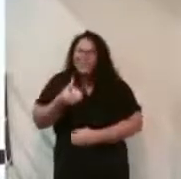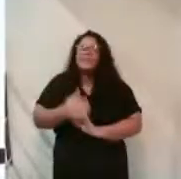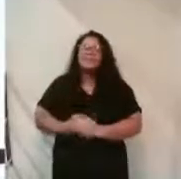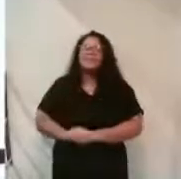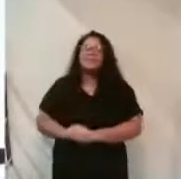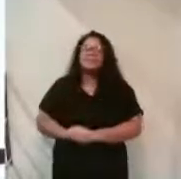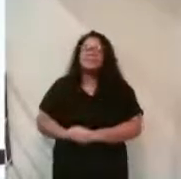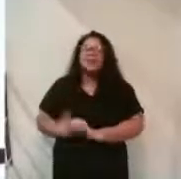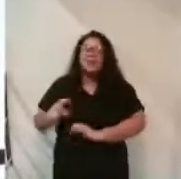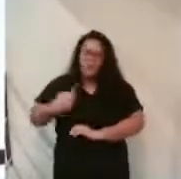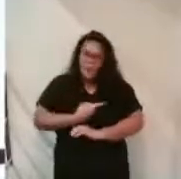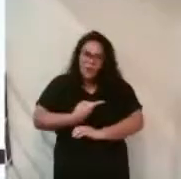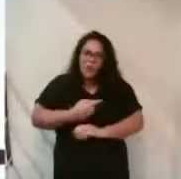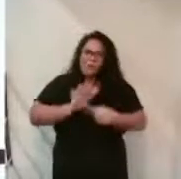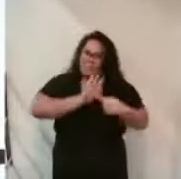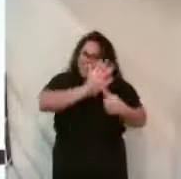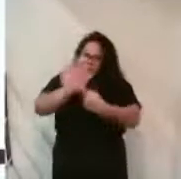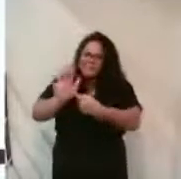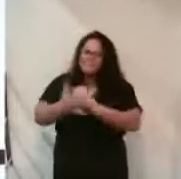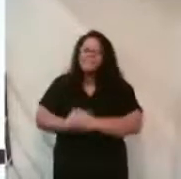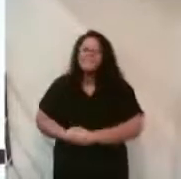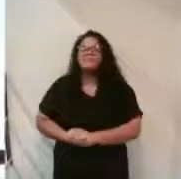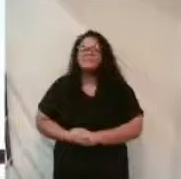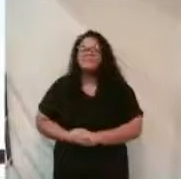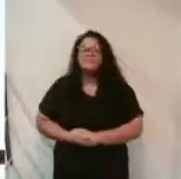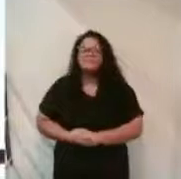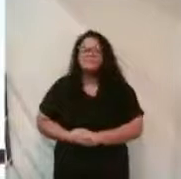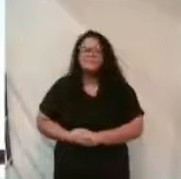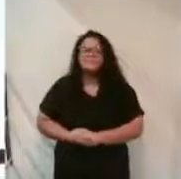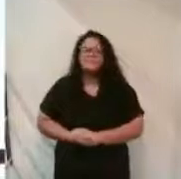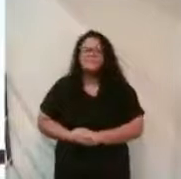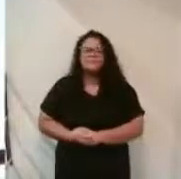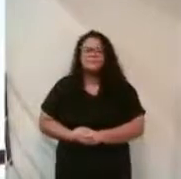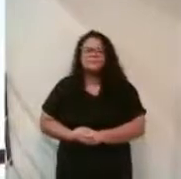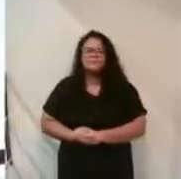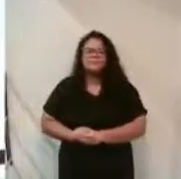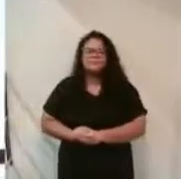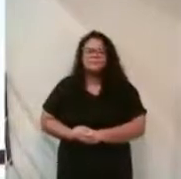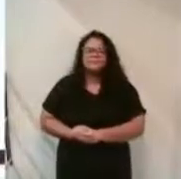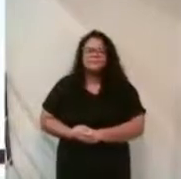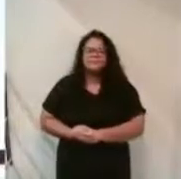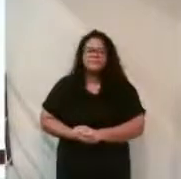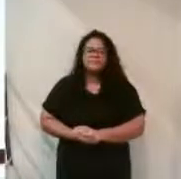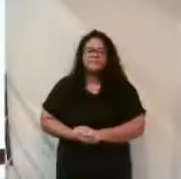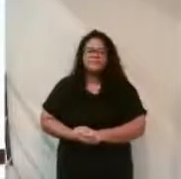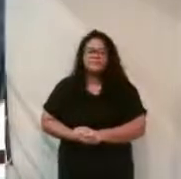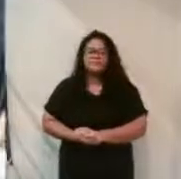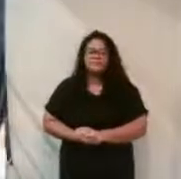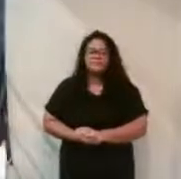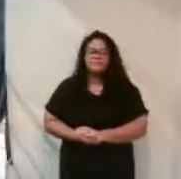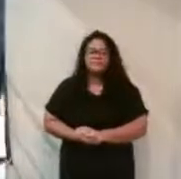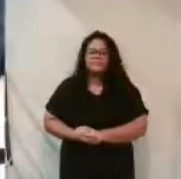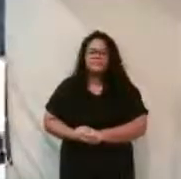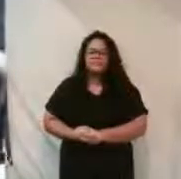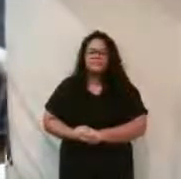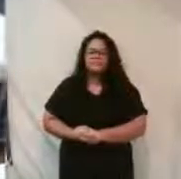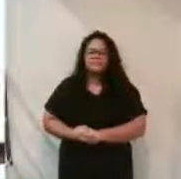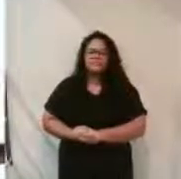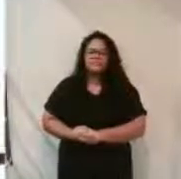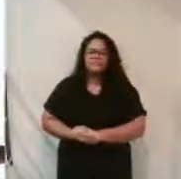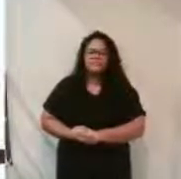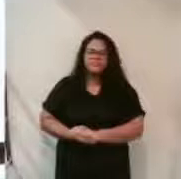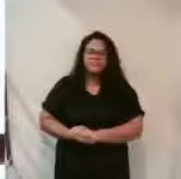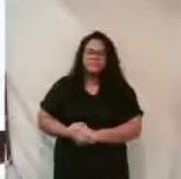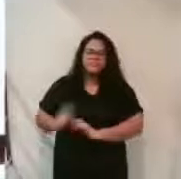continuaria. Então, o que foi isso? Foi, nesse período, evitar a elaboração de estudos de impacto ambiental e trazer o RAIS, o relatório